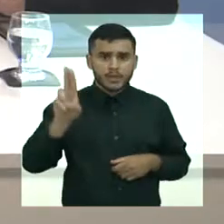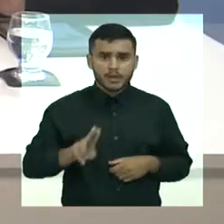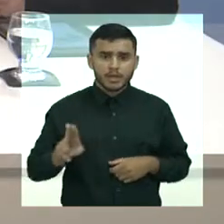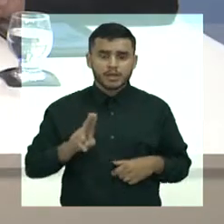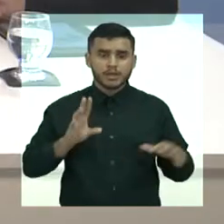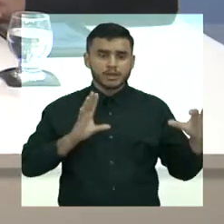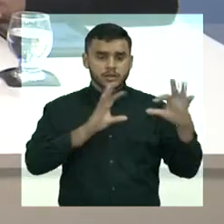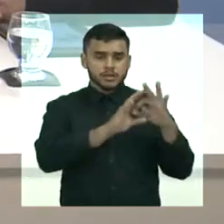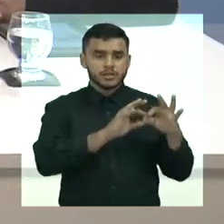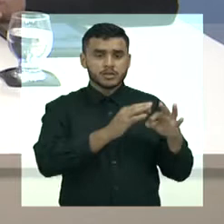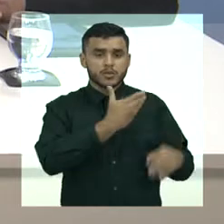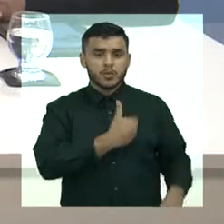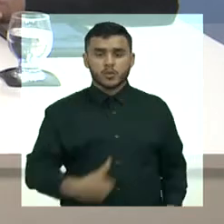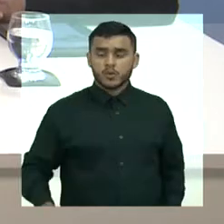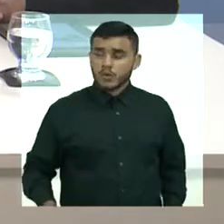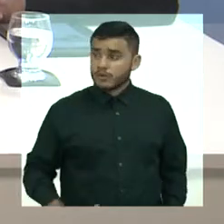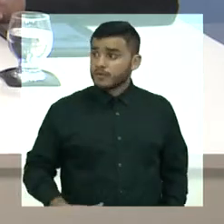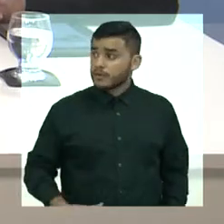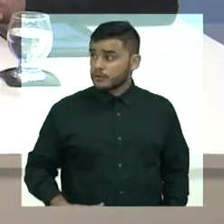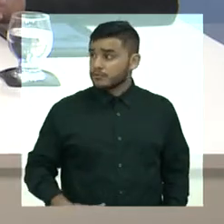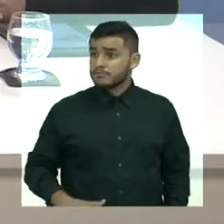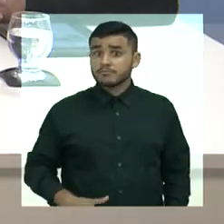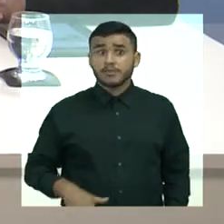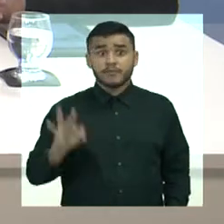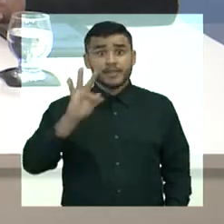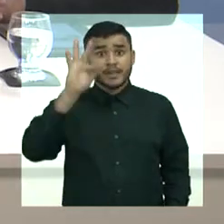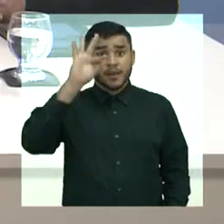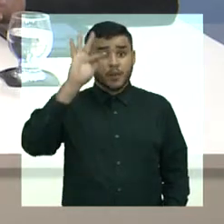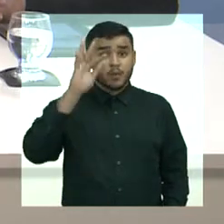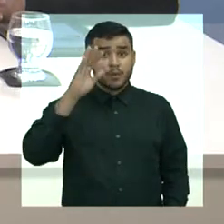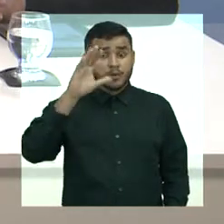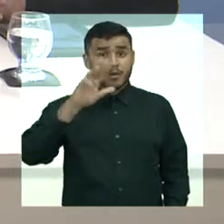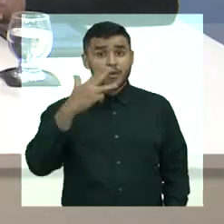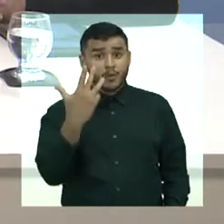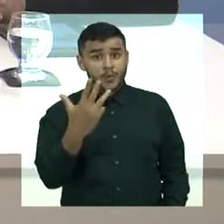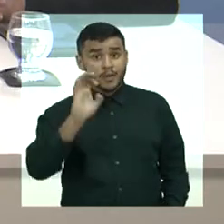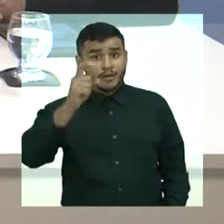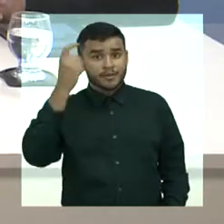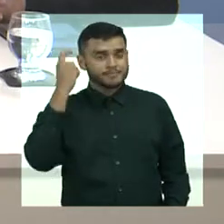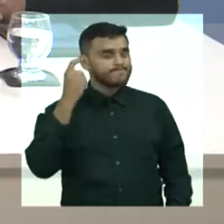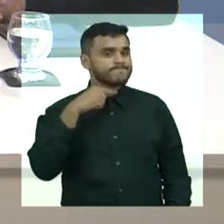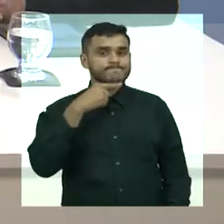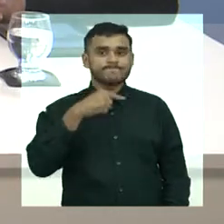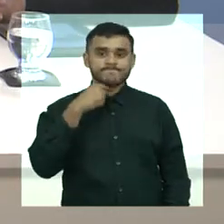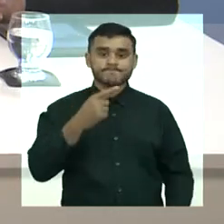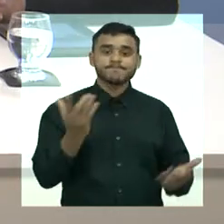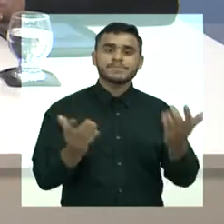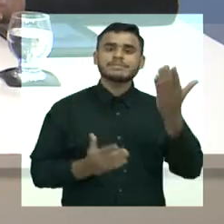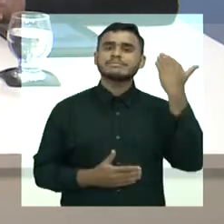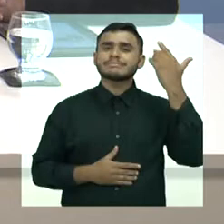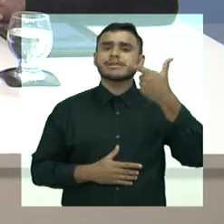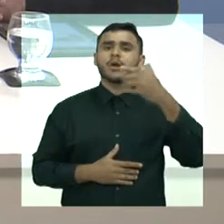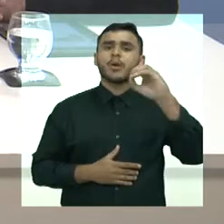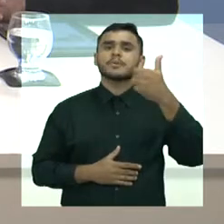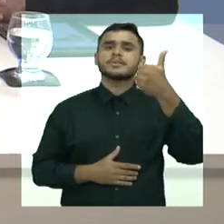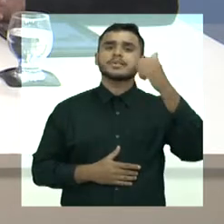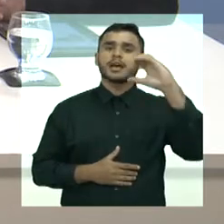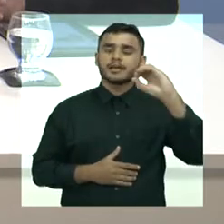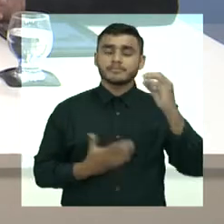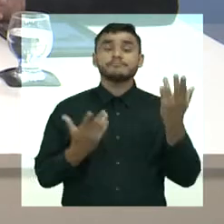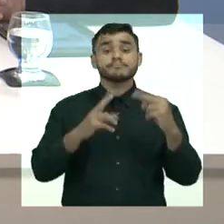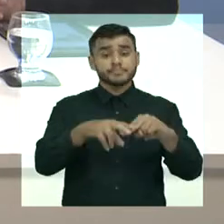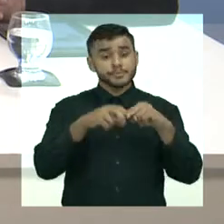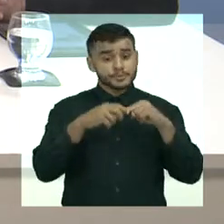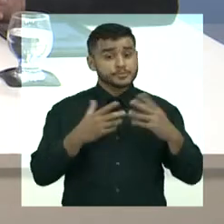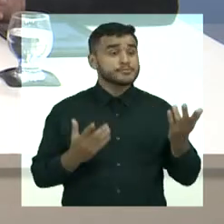Tasso ficou muito isolado naquela eleição, né? Então talvez ele esteja evitando que fique em 2022 num